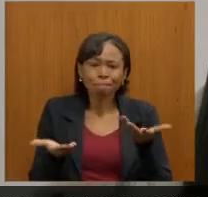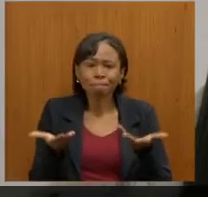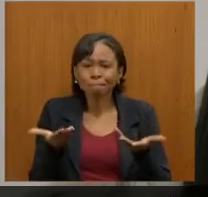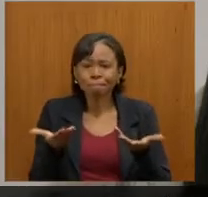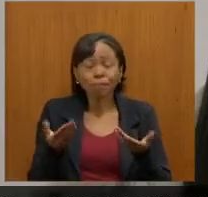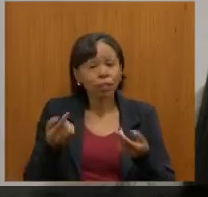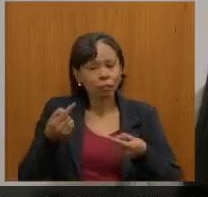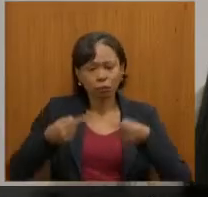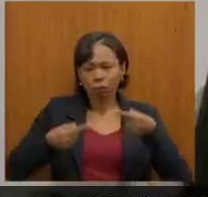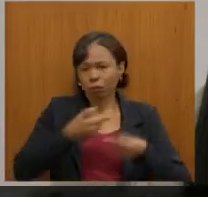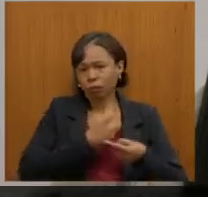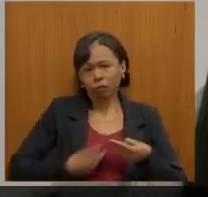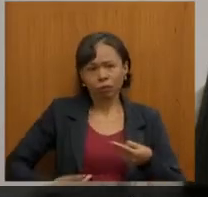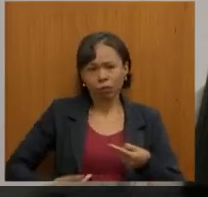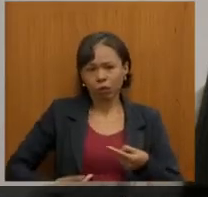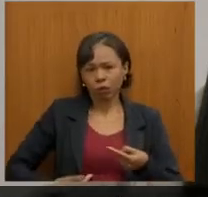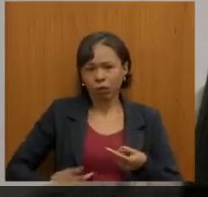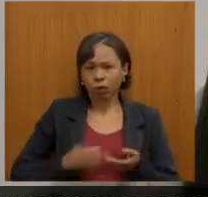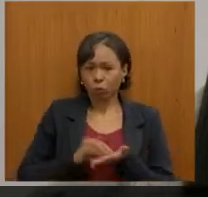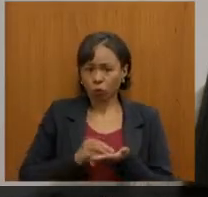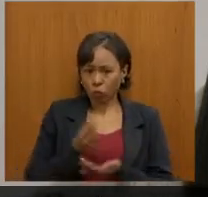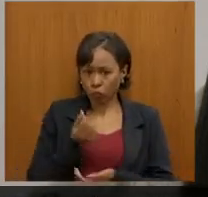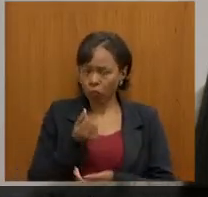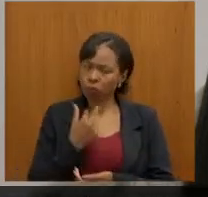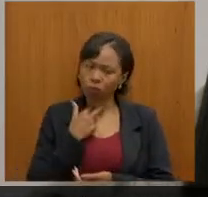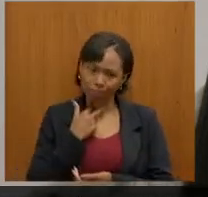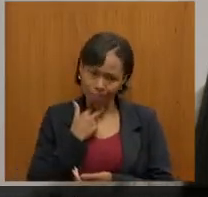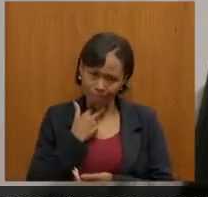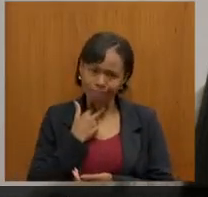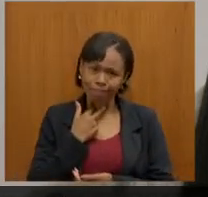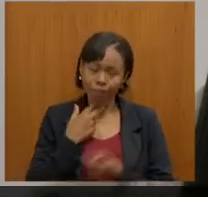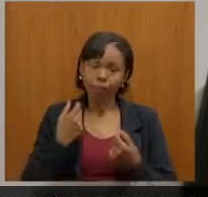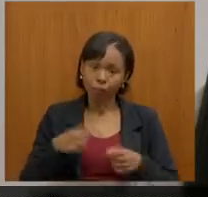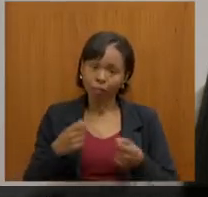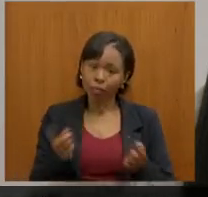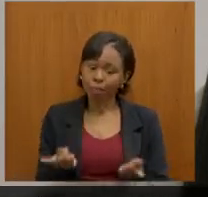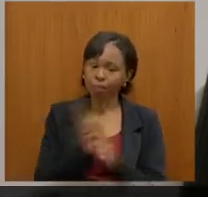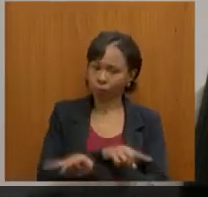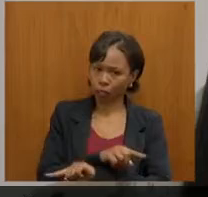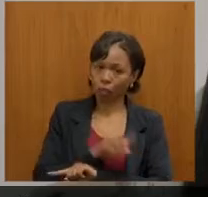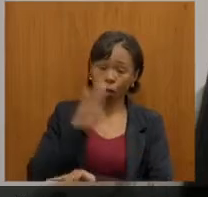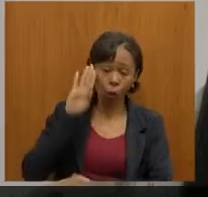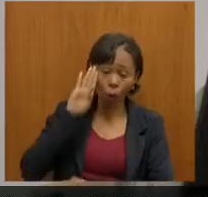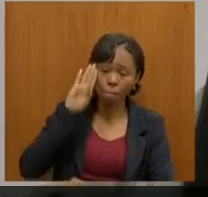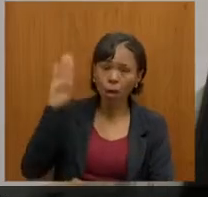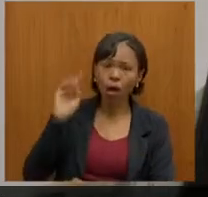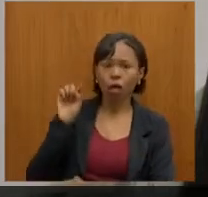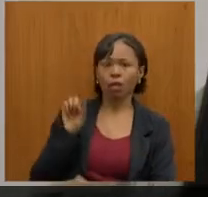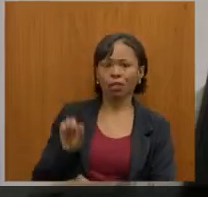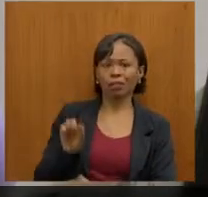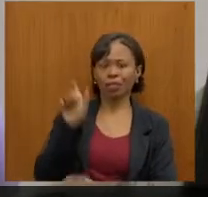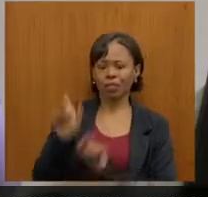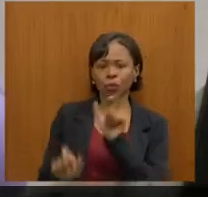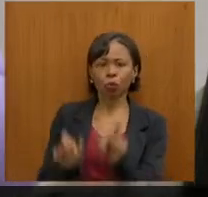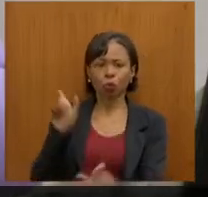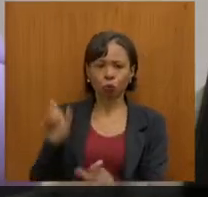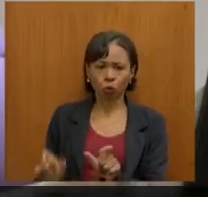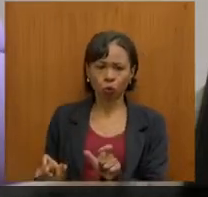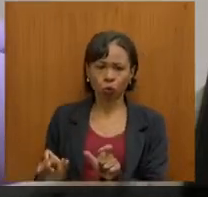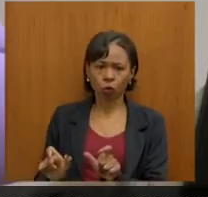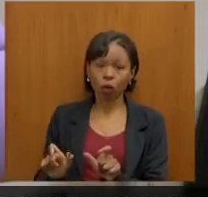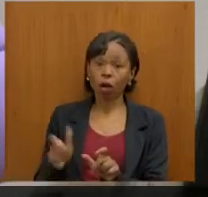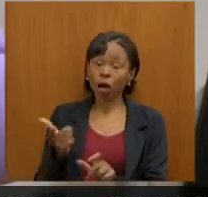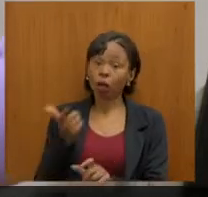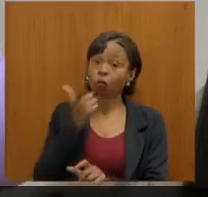não pode ser desprestigiada e a gente precisa fazer uma inversão de prioridade e nós só vamos conseguir fazer gente tô